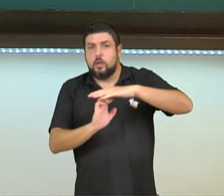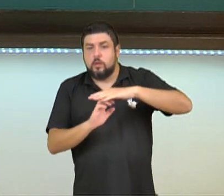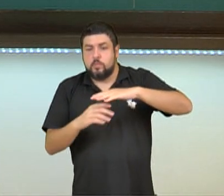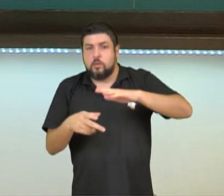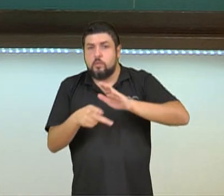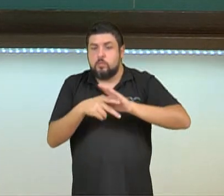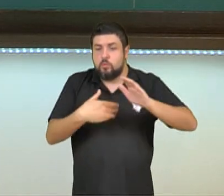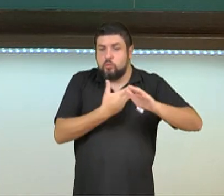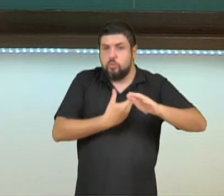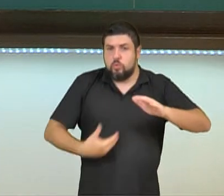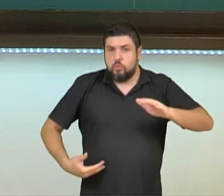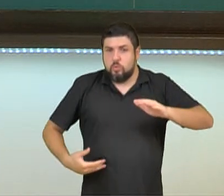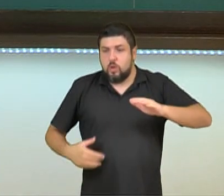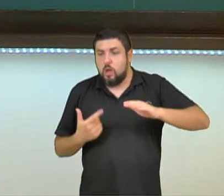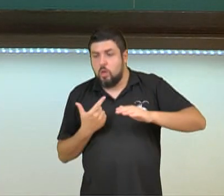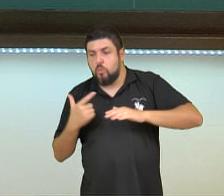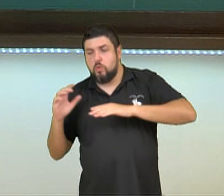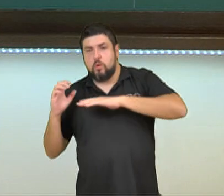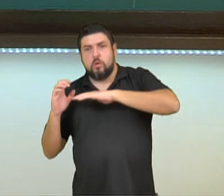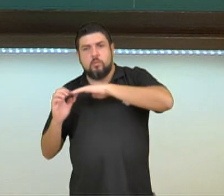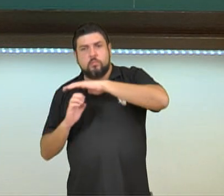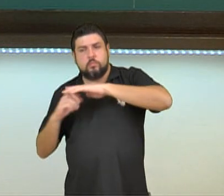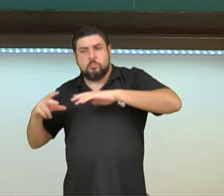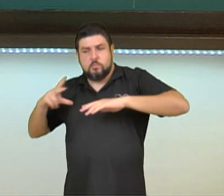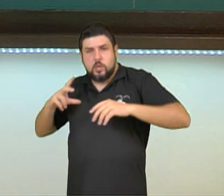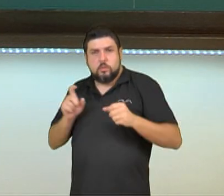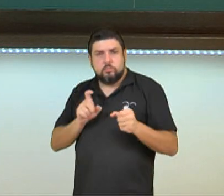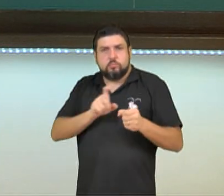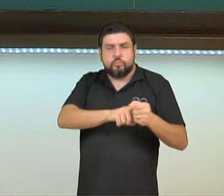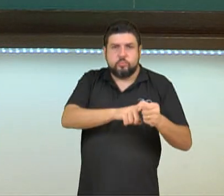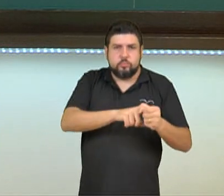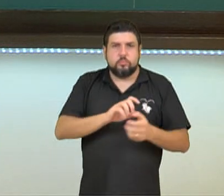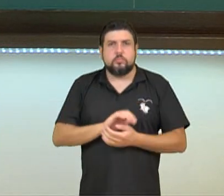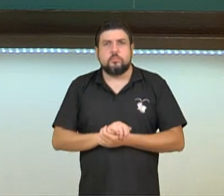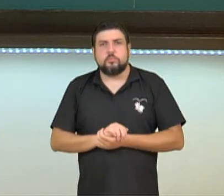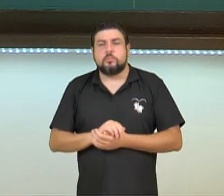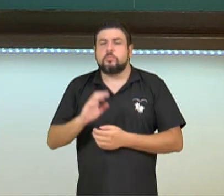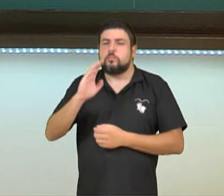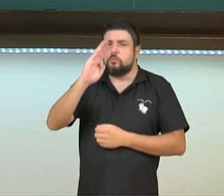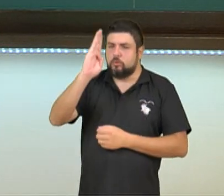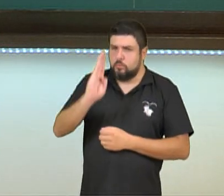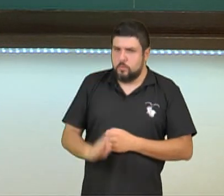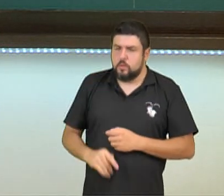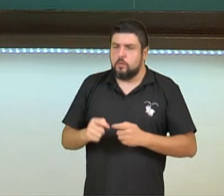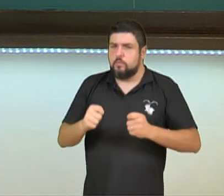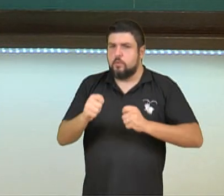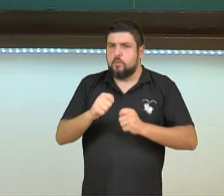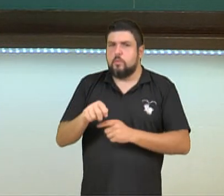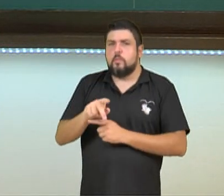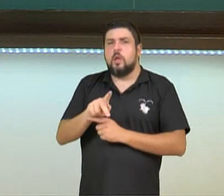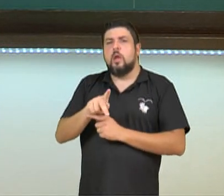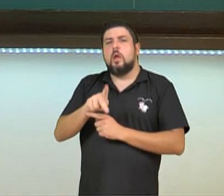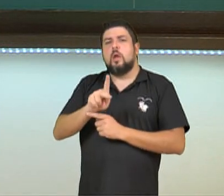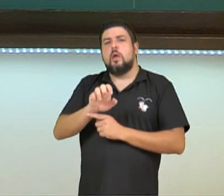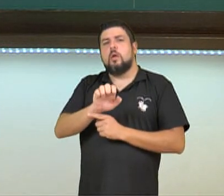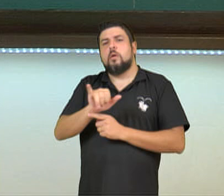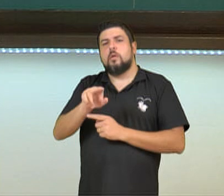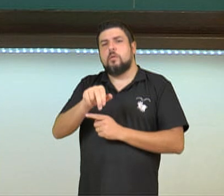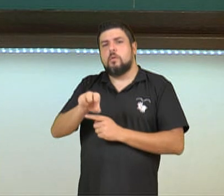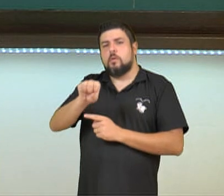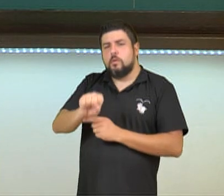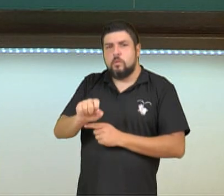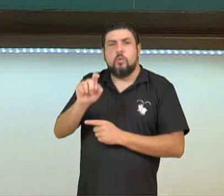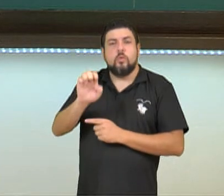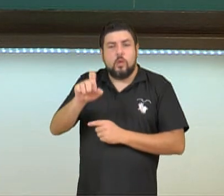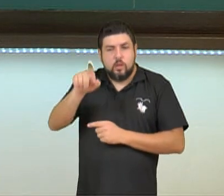de uma economia keynesiana que desenvolvia o bem-estar social e muitas empresas estatais davam uma espécie de